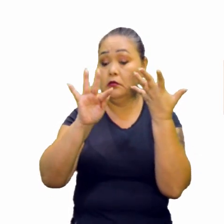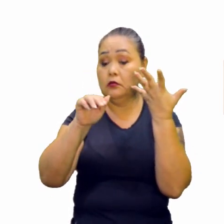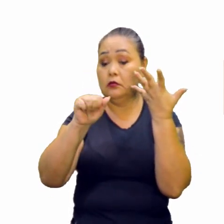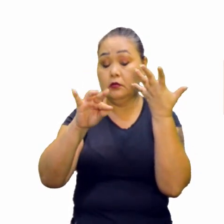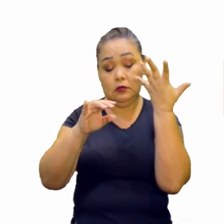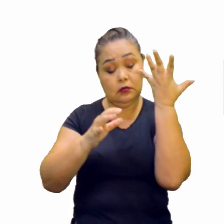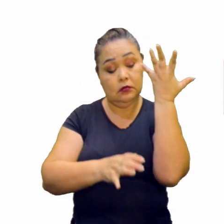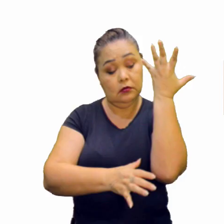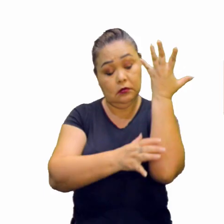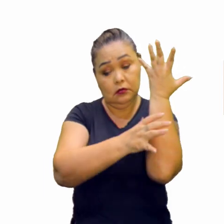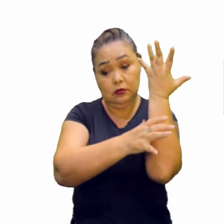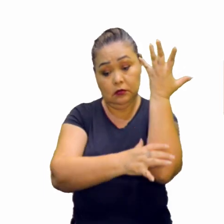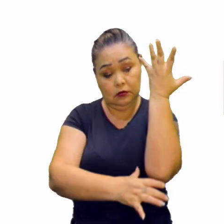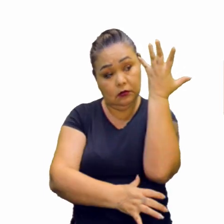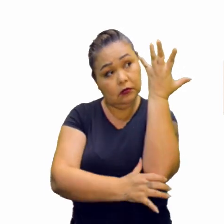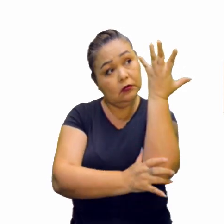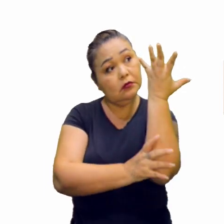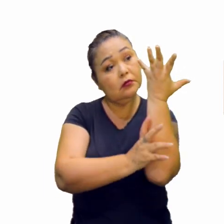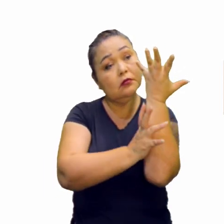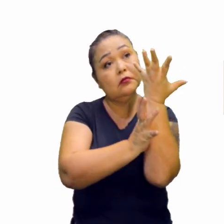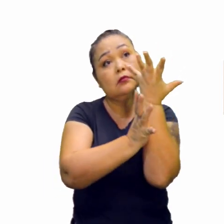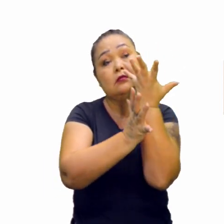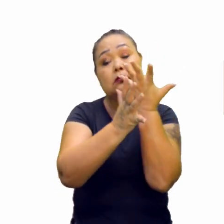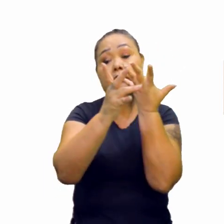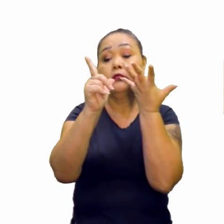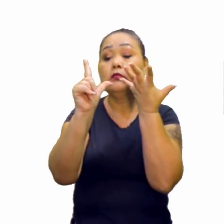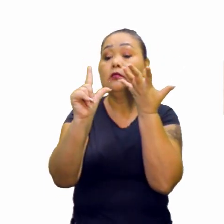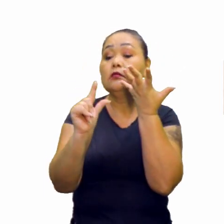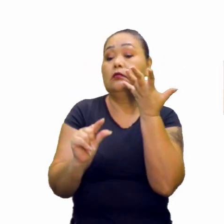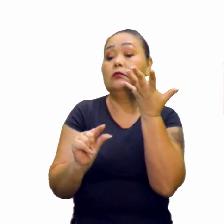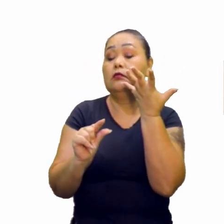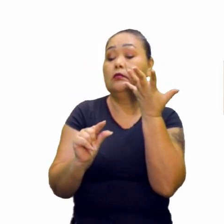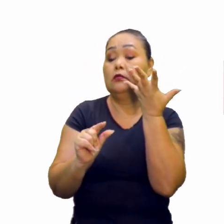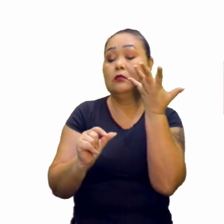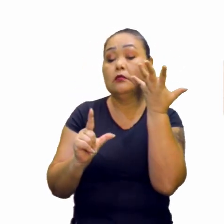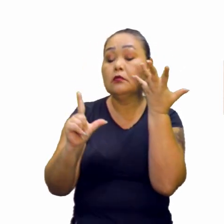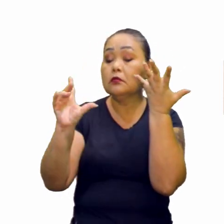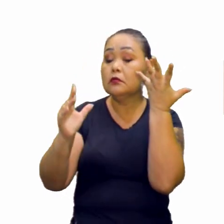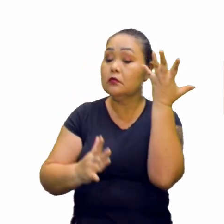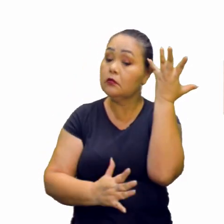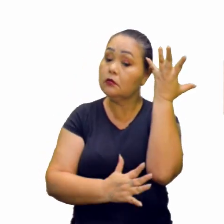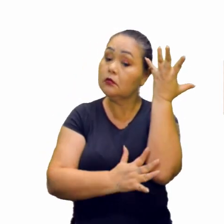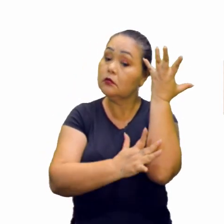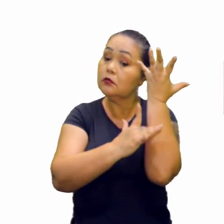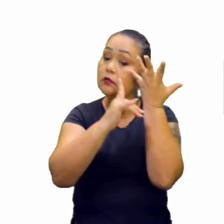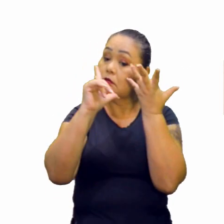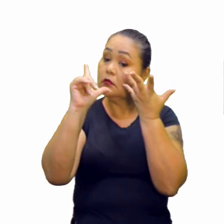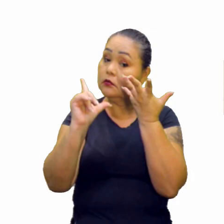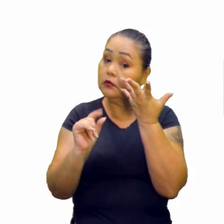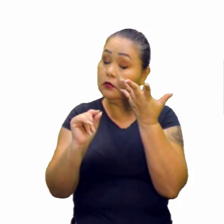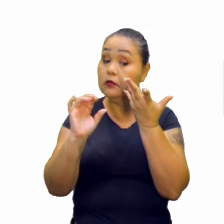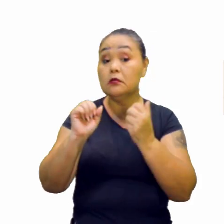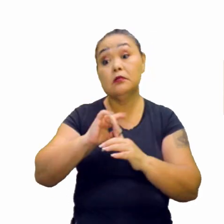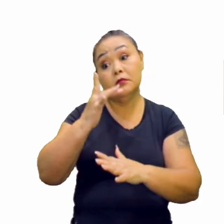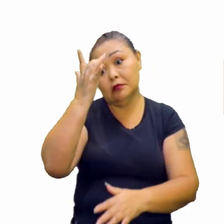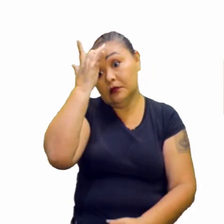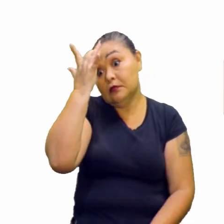solo até a copa, ele diminui a sua proporção. Então, claro que isso facilita o quê,